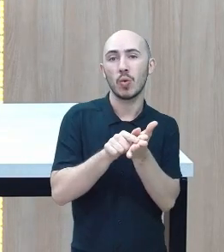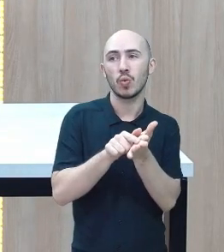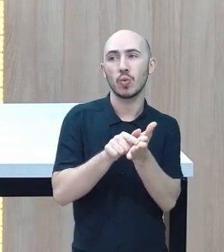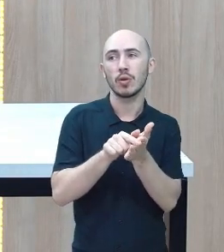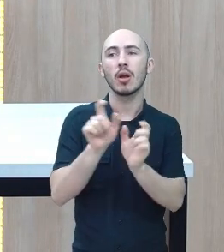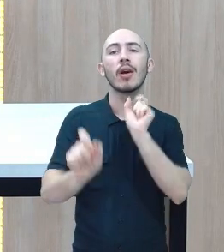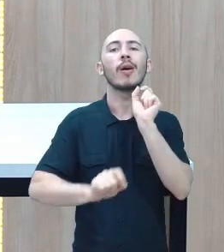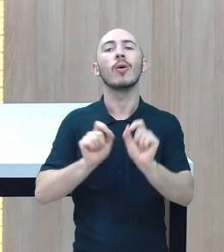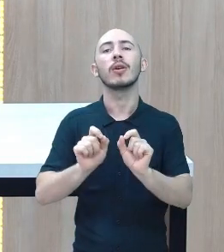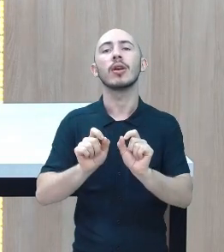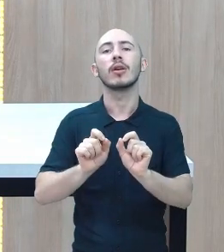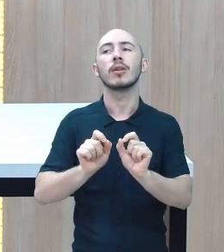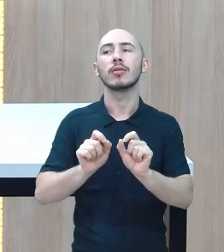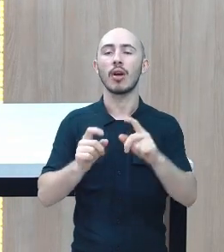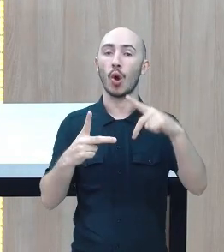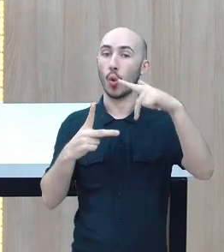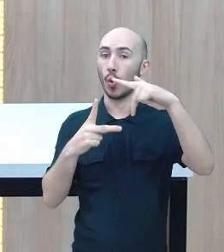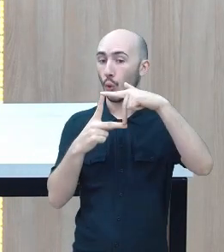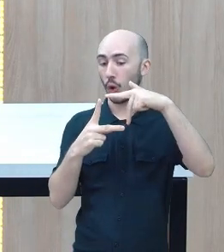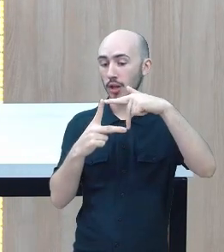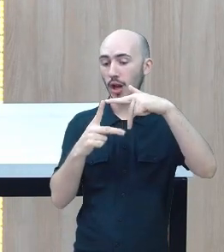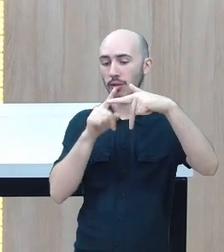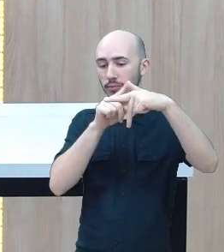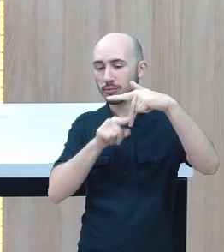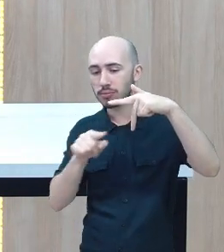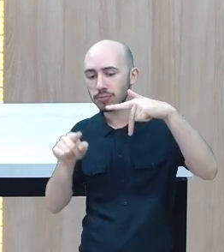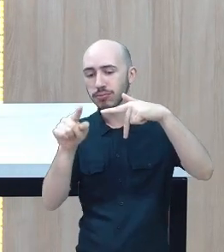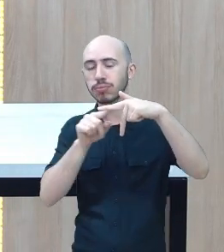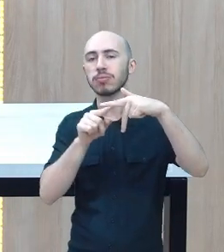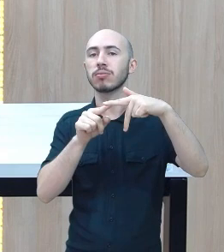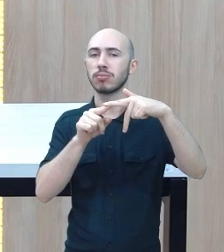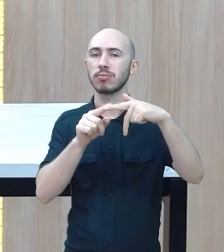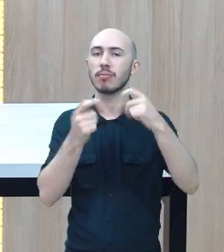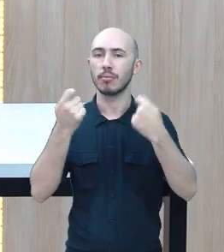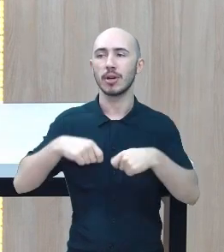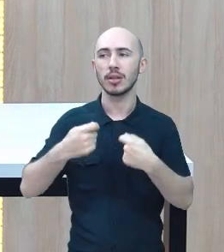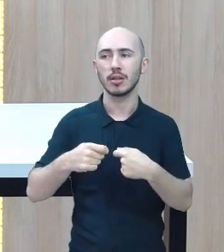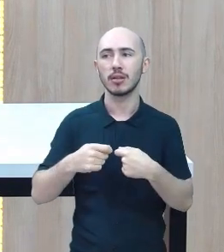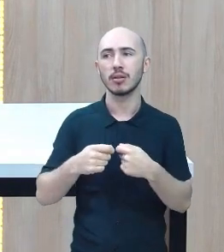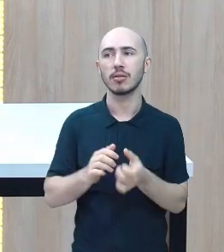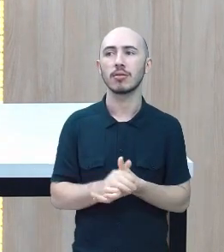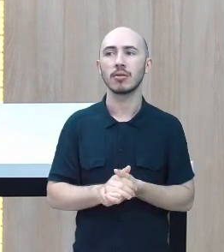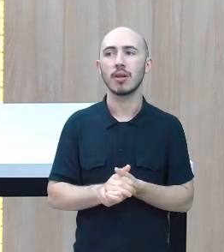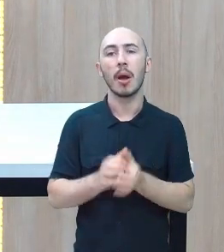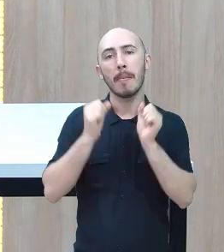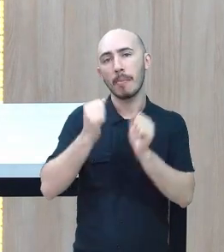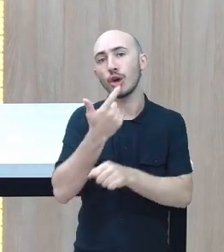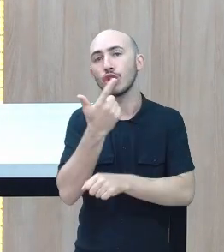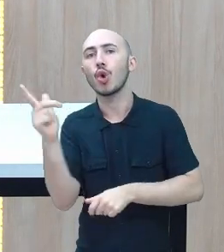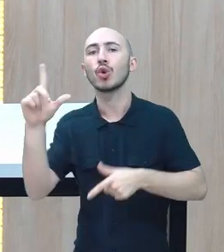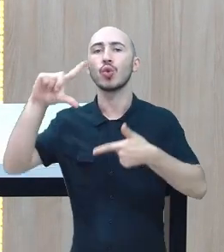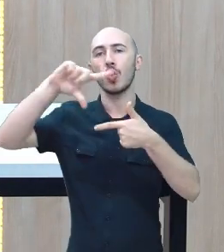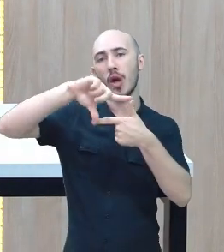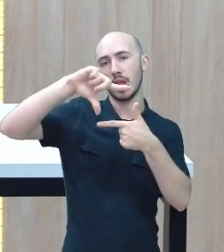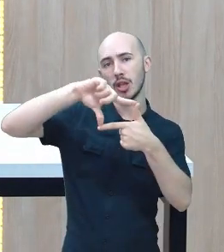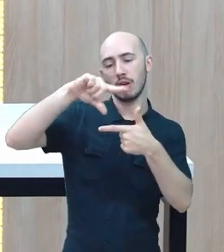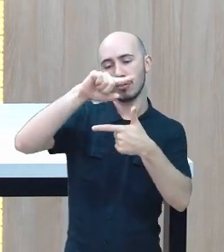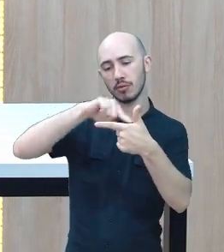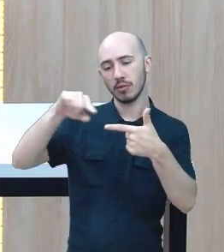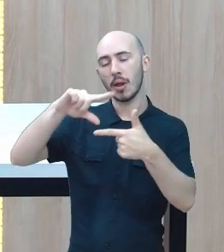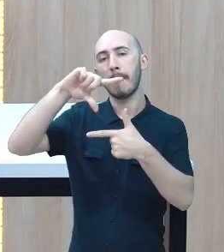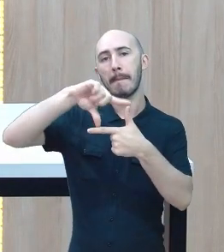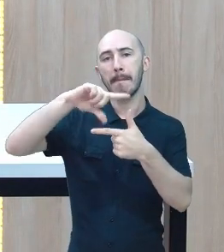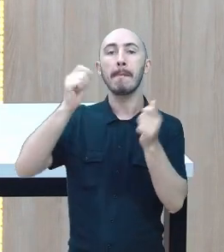formato de quadrado. Às vezes é possível fazer origamis com o retângulo, como é o caso do